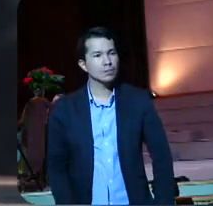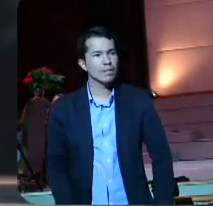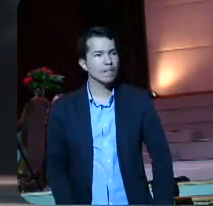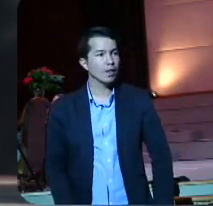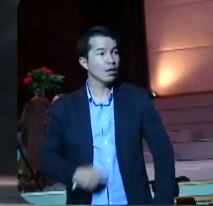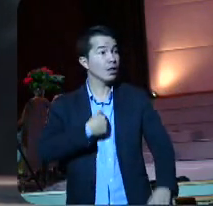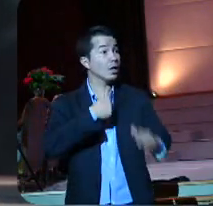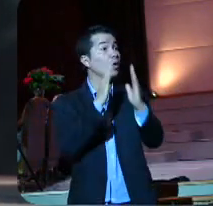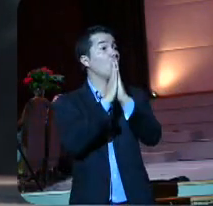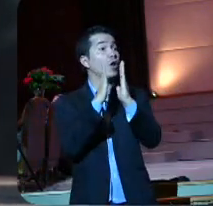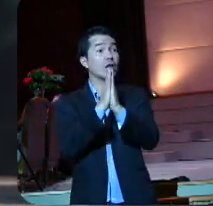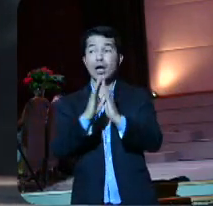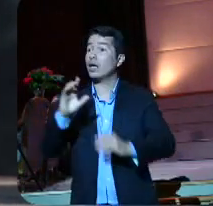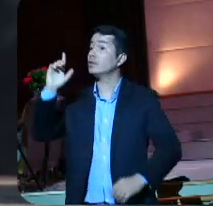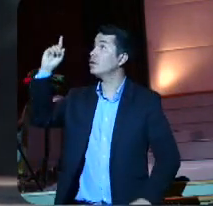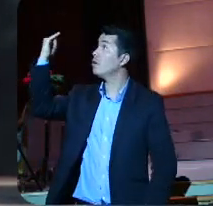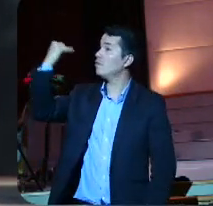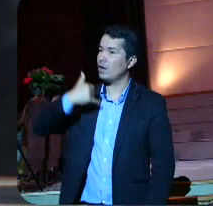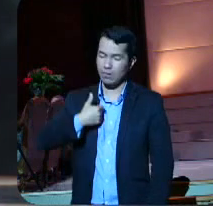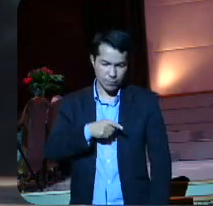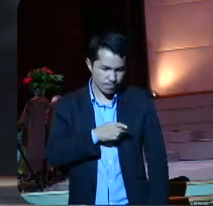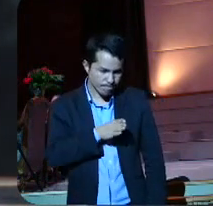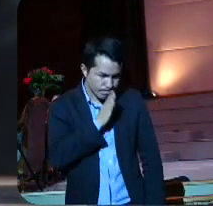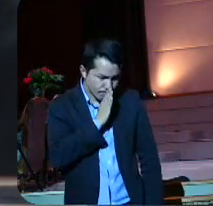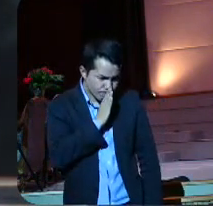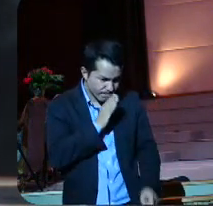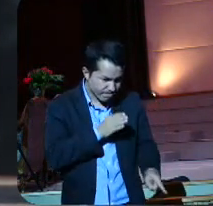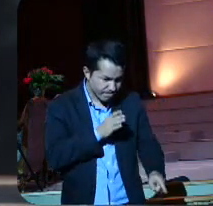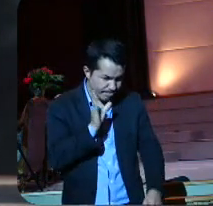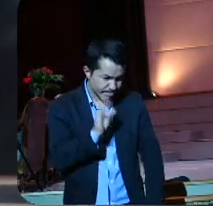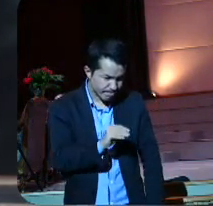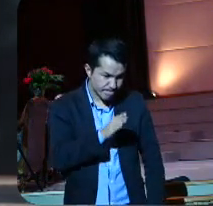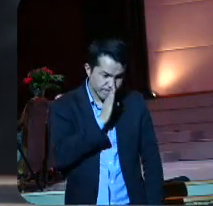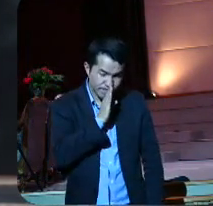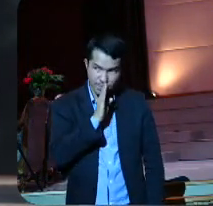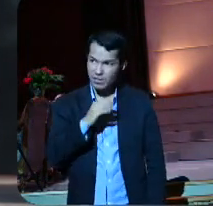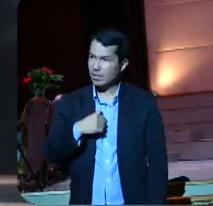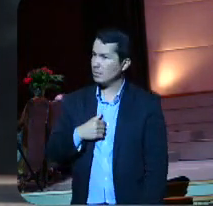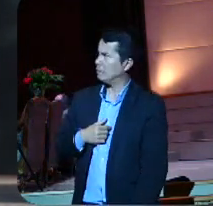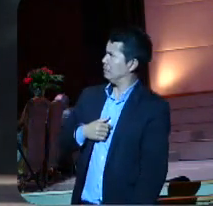quieto. Gente, que coisa horrível.